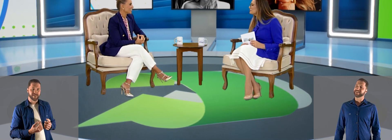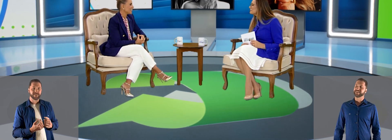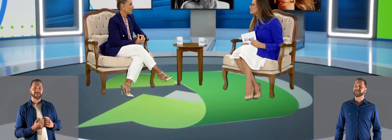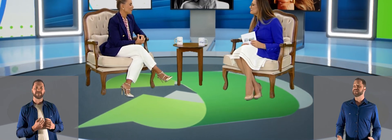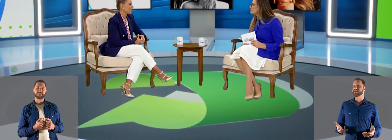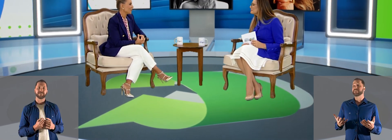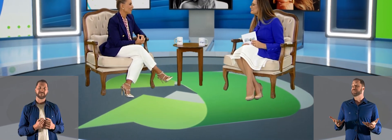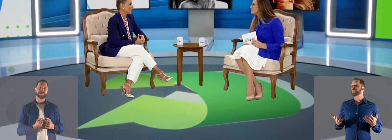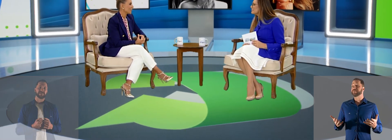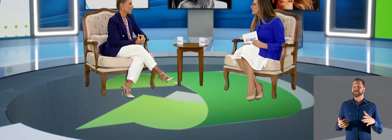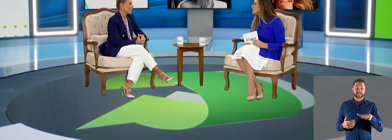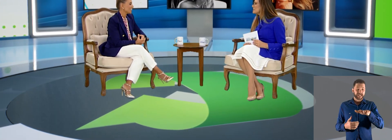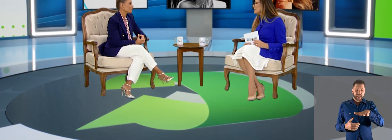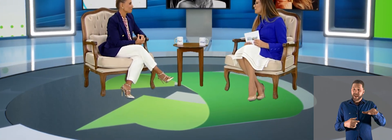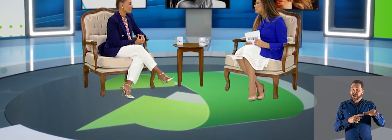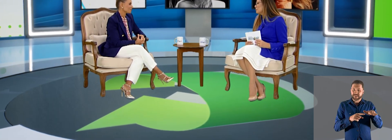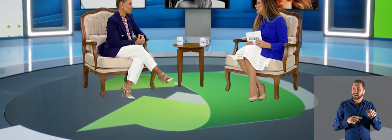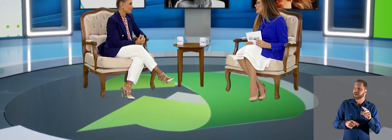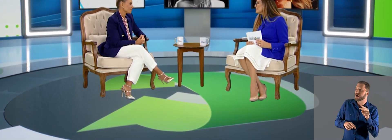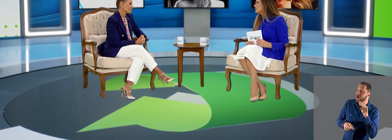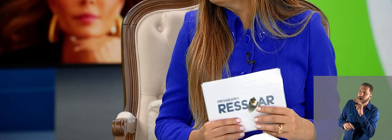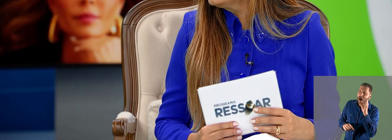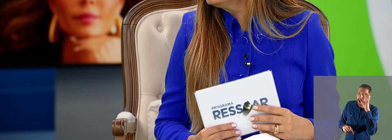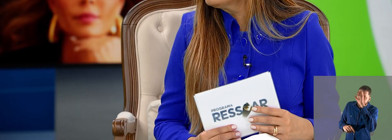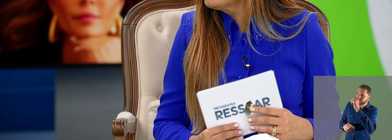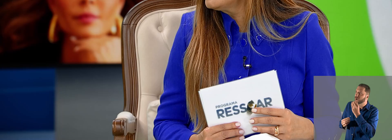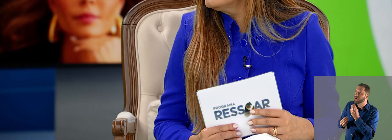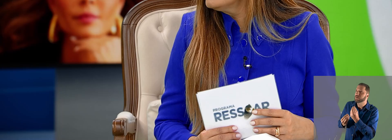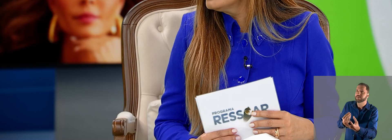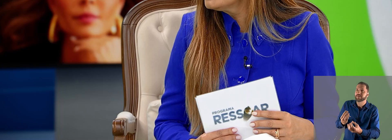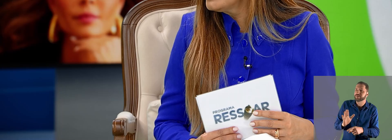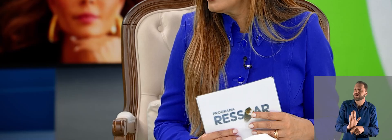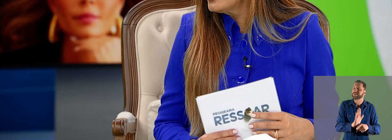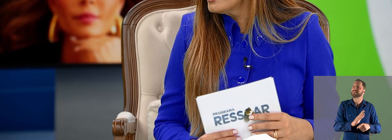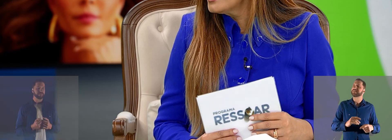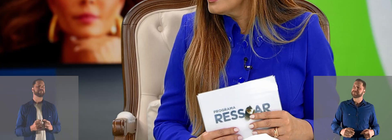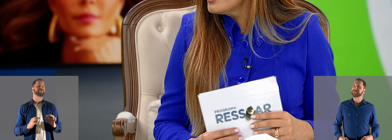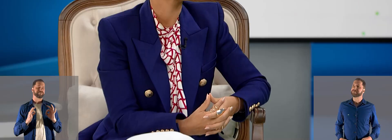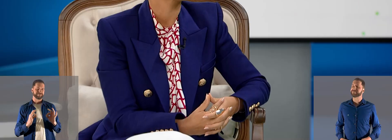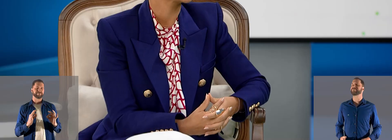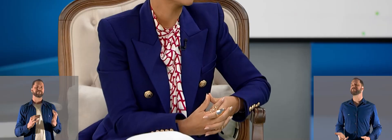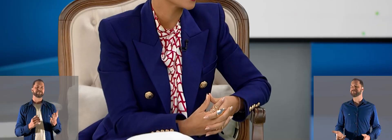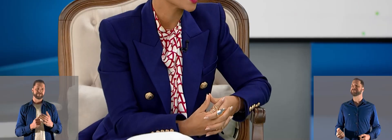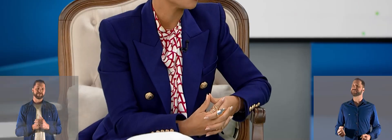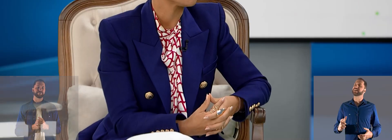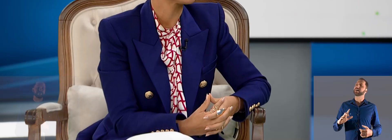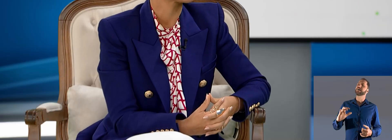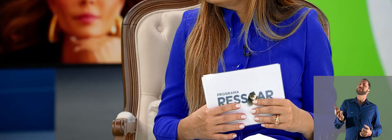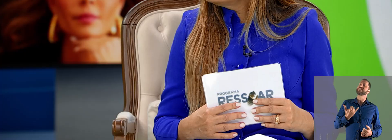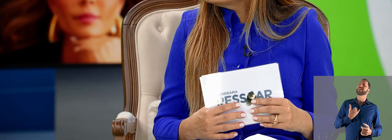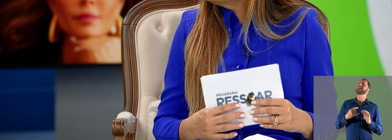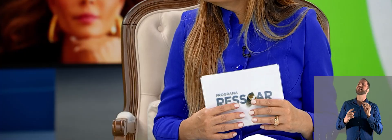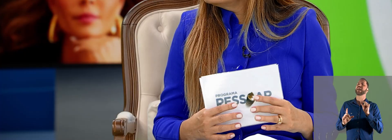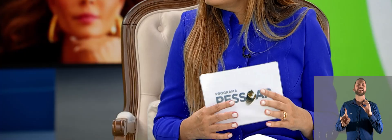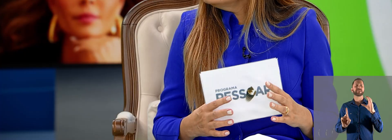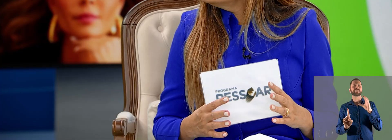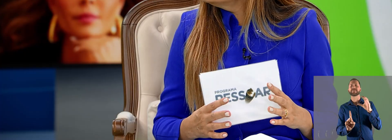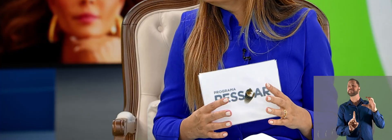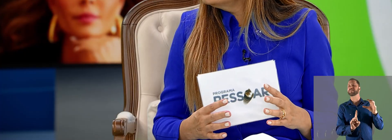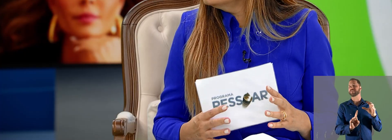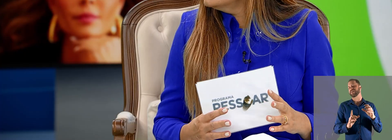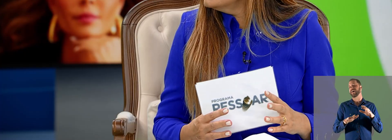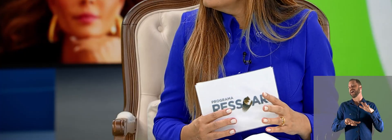então quer dizer a criança também tava aprendendo desde pequena né com certeza me fala assim